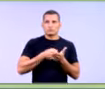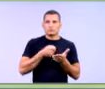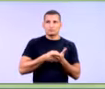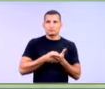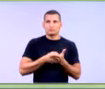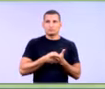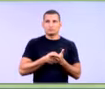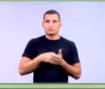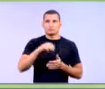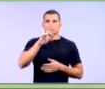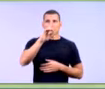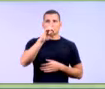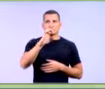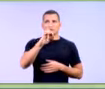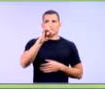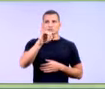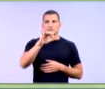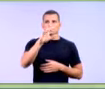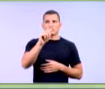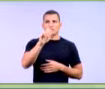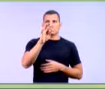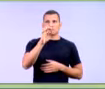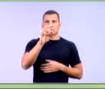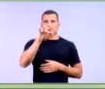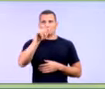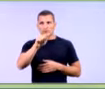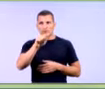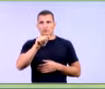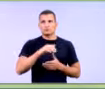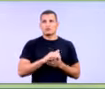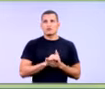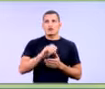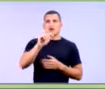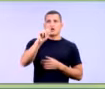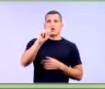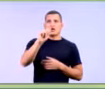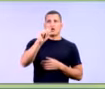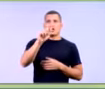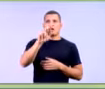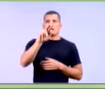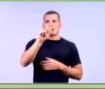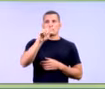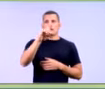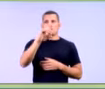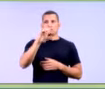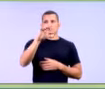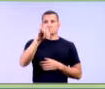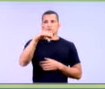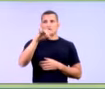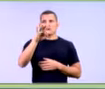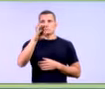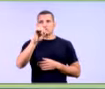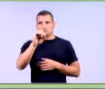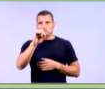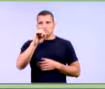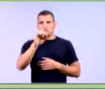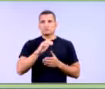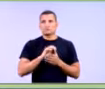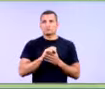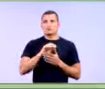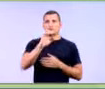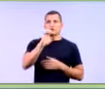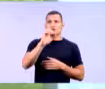dedicatória, agradecimento e epígrafe são elementos opcionais. Então, a capa e a